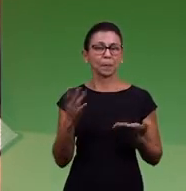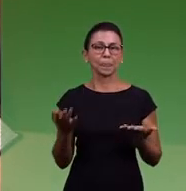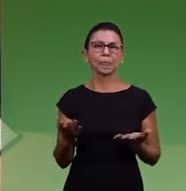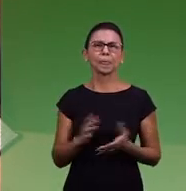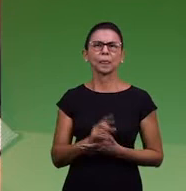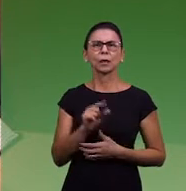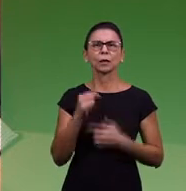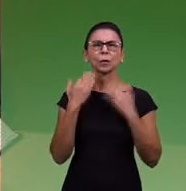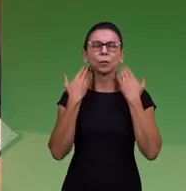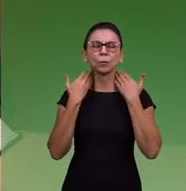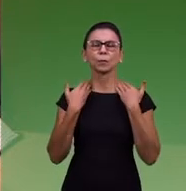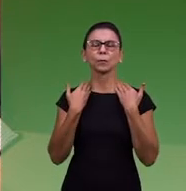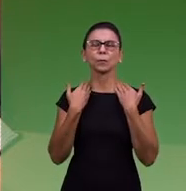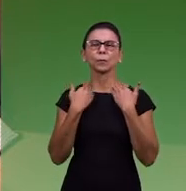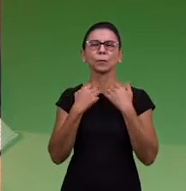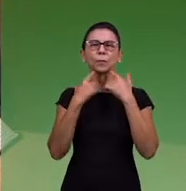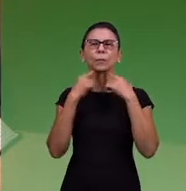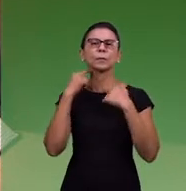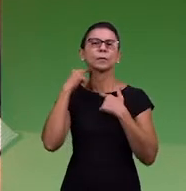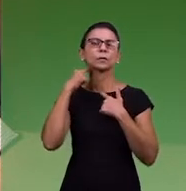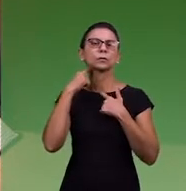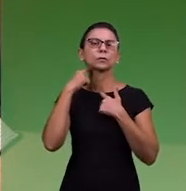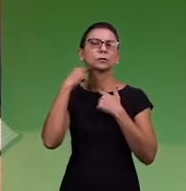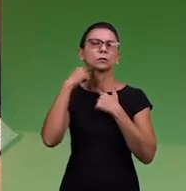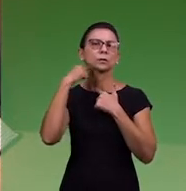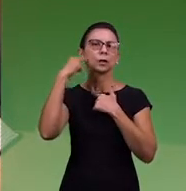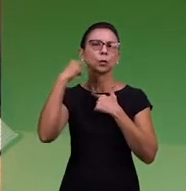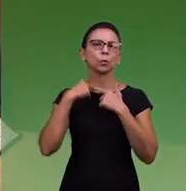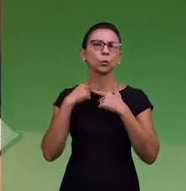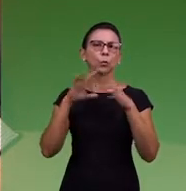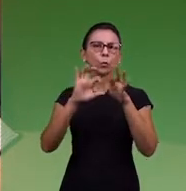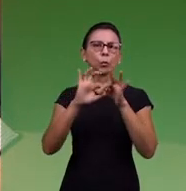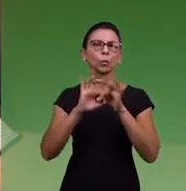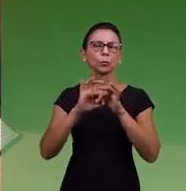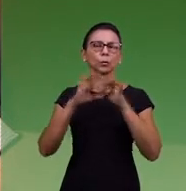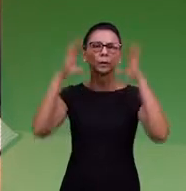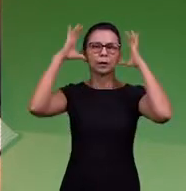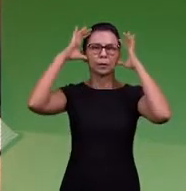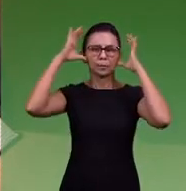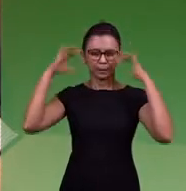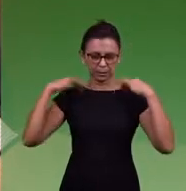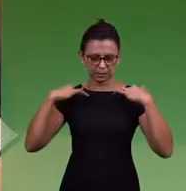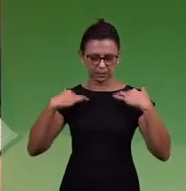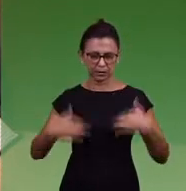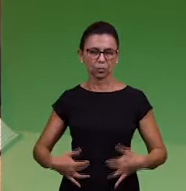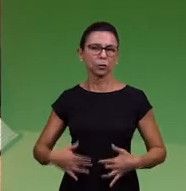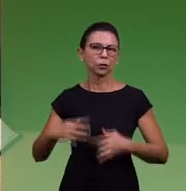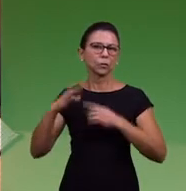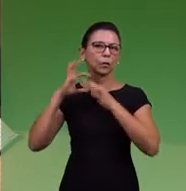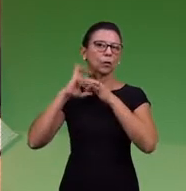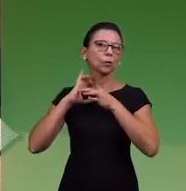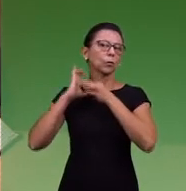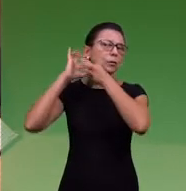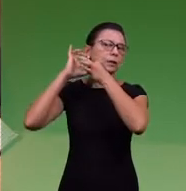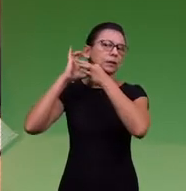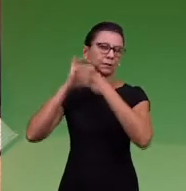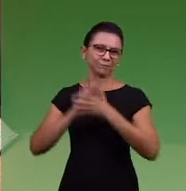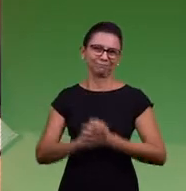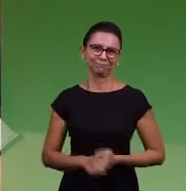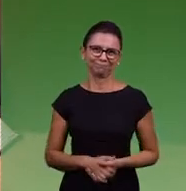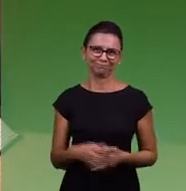O pescoço. O que é o pescoço? O pescoço é a ligação entre cabeça e corpo. A obra do Espírito Santo, que o Senhor nos revelou,